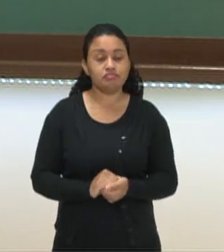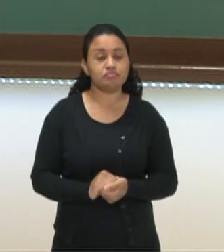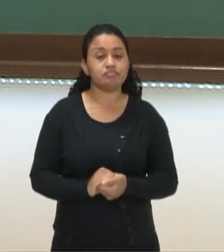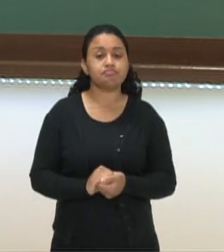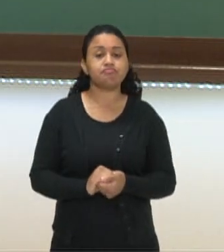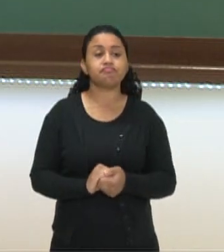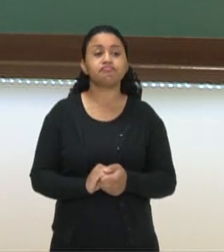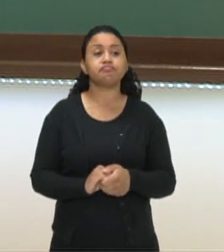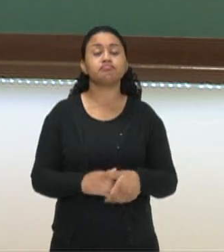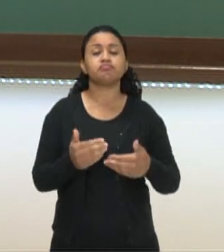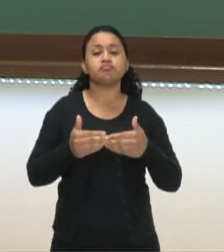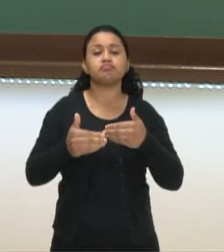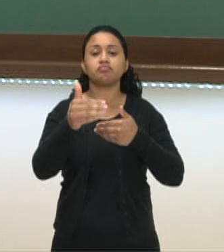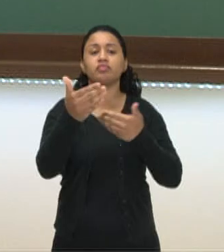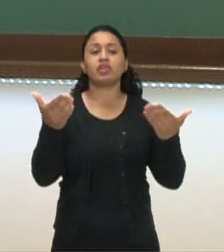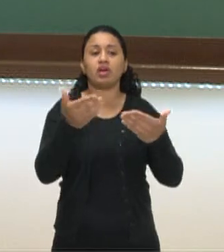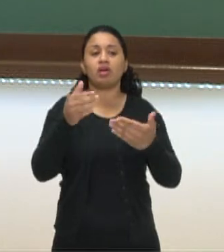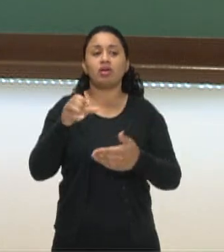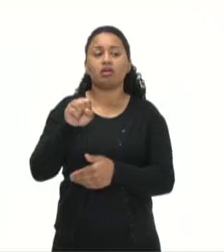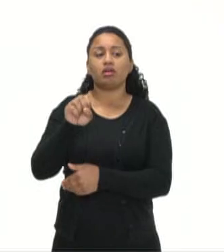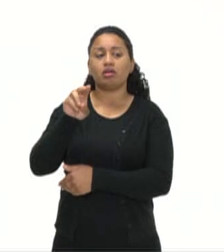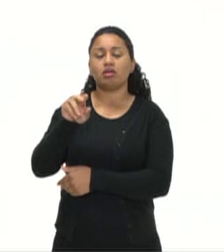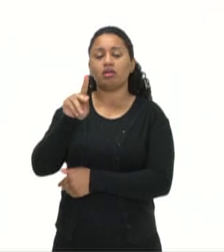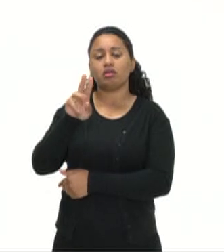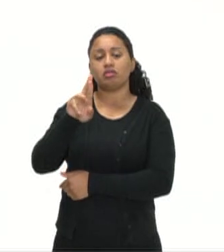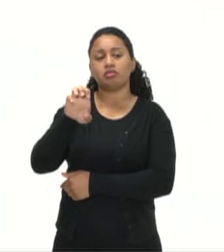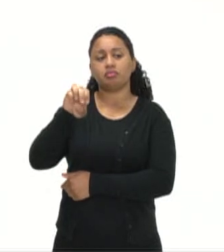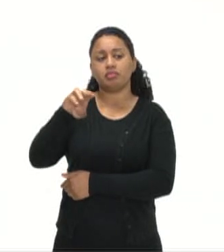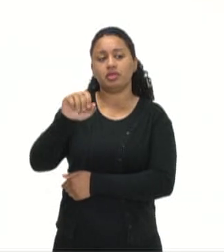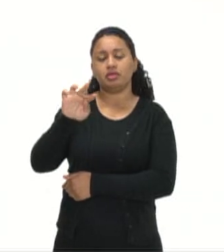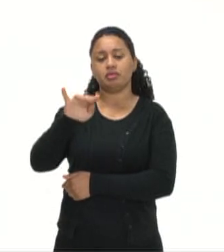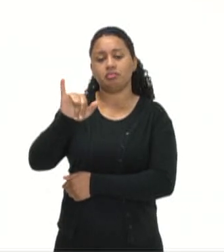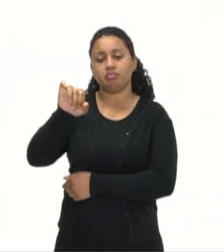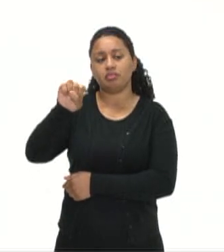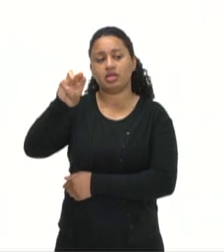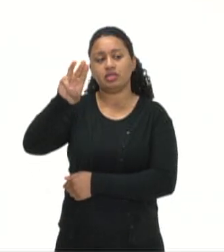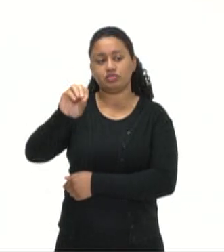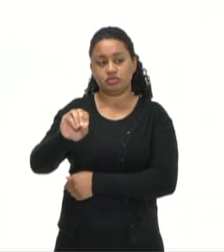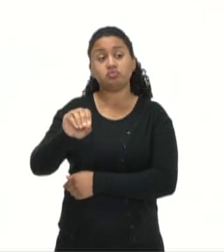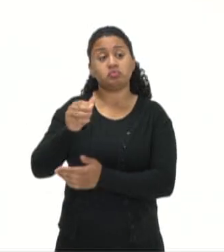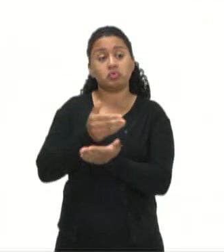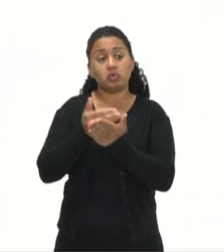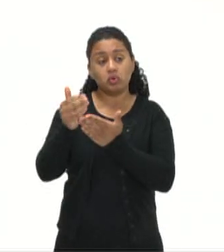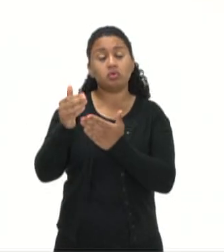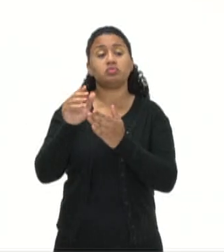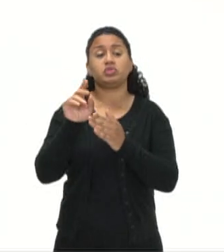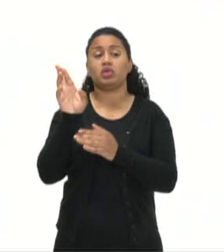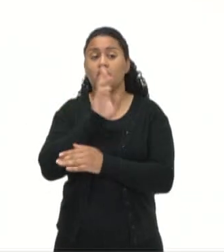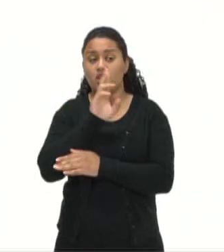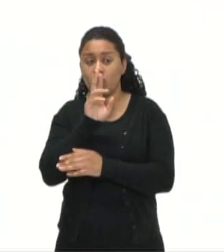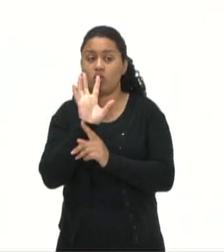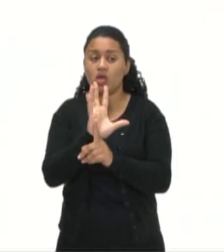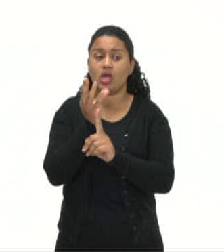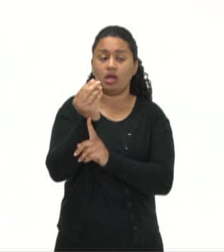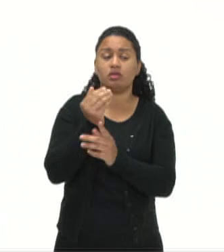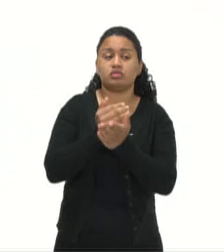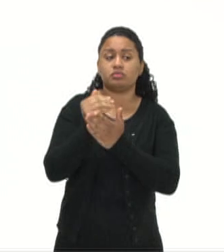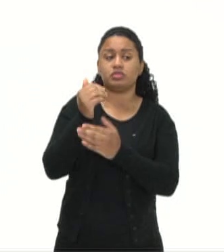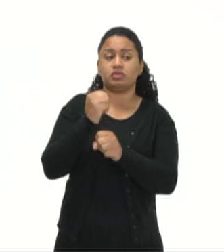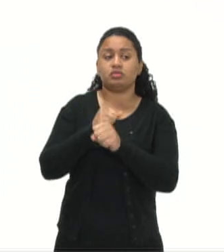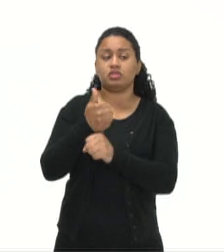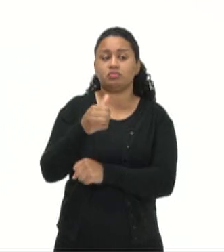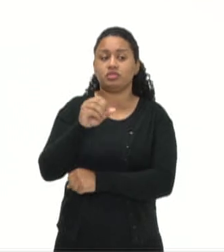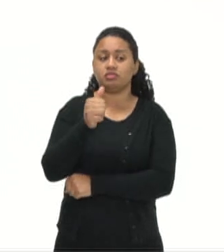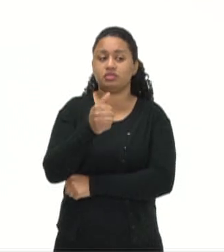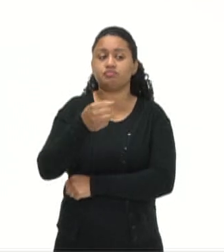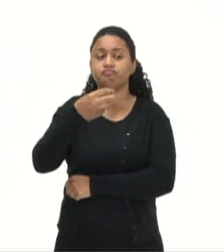Ok? Passando em frente, a gente vai falar sobre o suprematismo. O movimento artístico russo, iniciado em 1913, defende uma arte comprometida com a pesquisa metódica da estrutura da